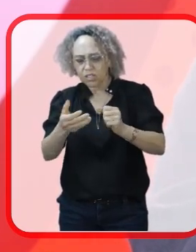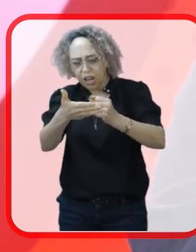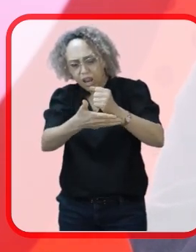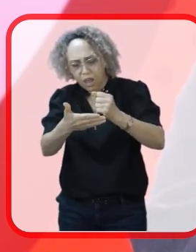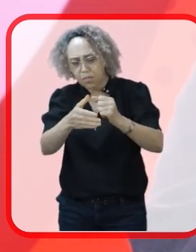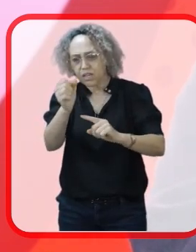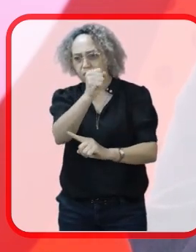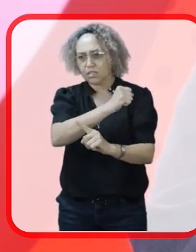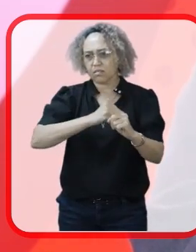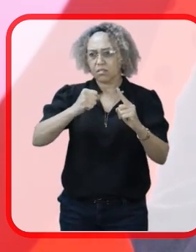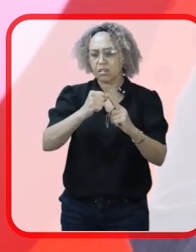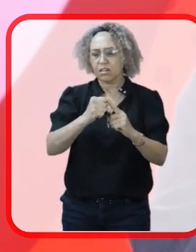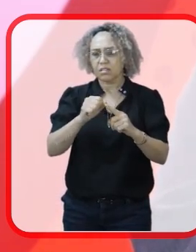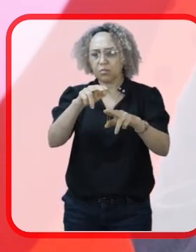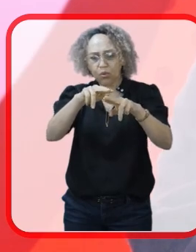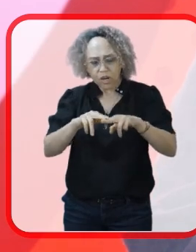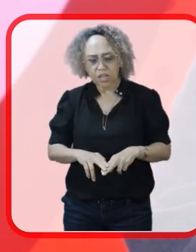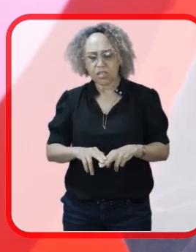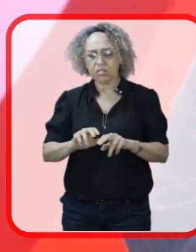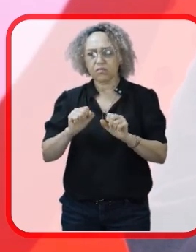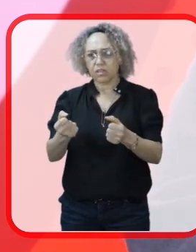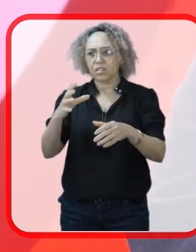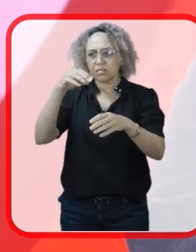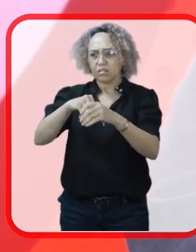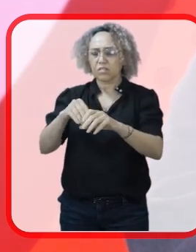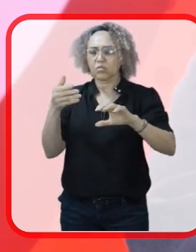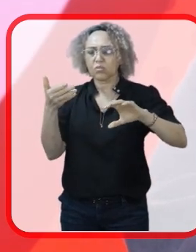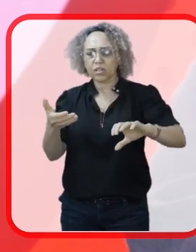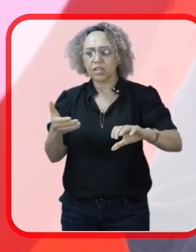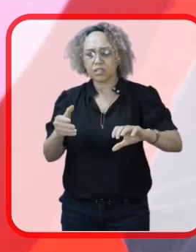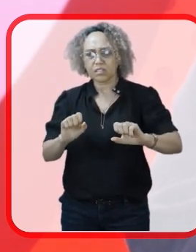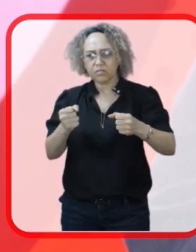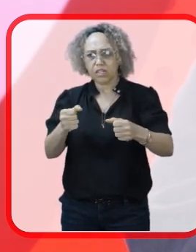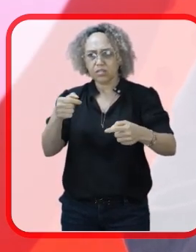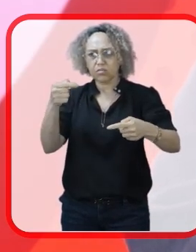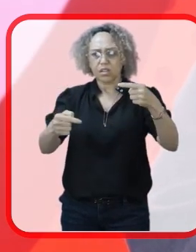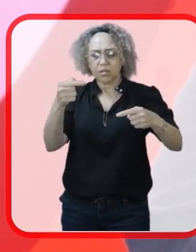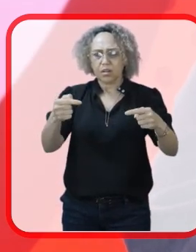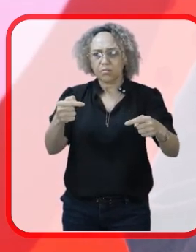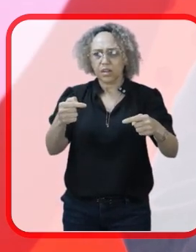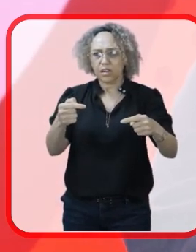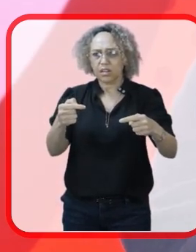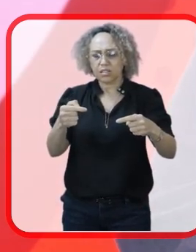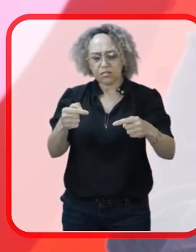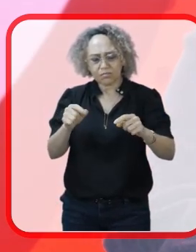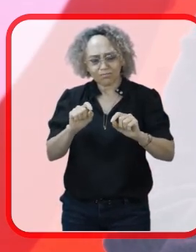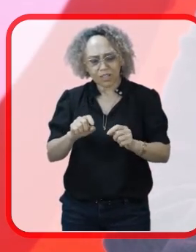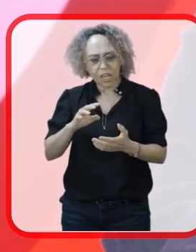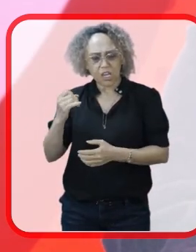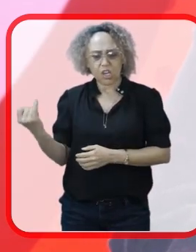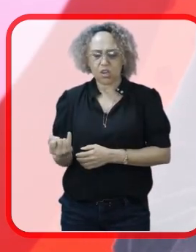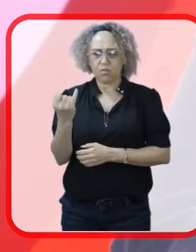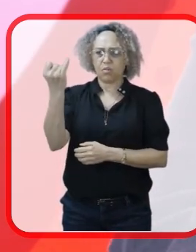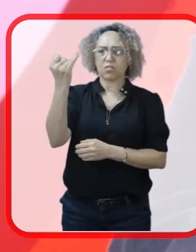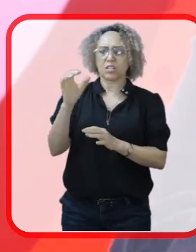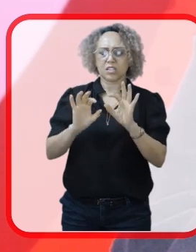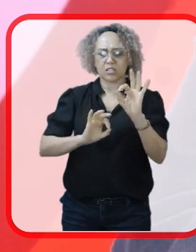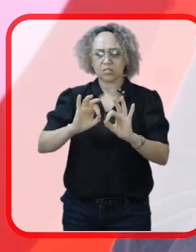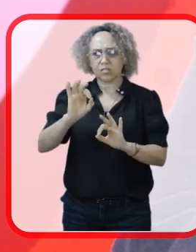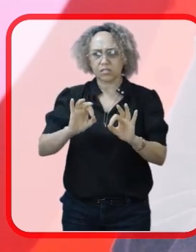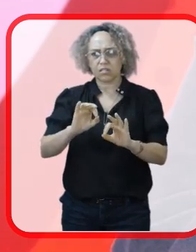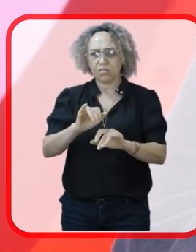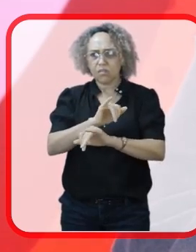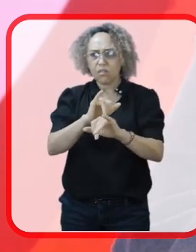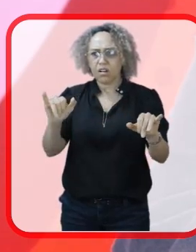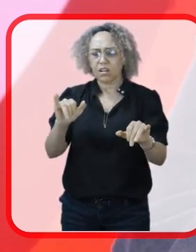Congresso a gente enfrente o debate de darmos peso organizativo, e vou falar aqui, eu sei que muita gente vai